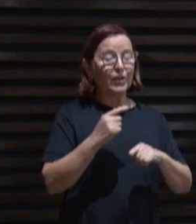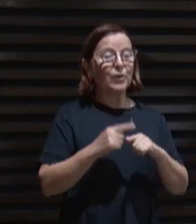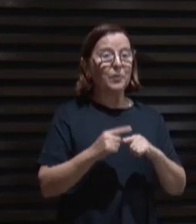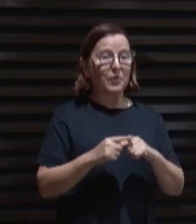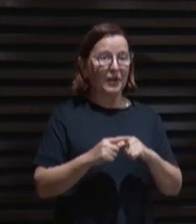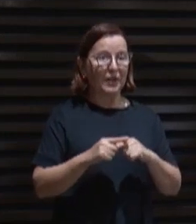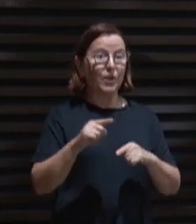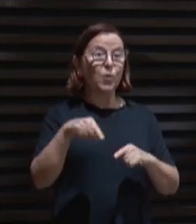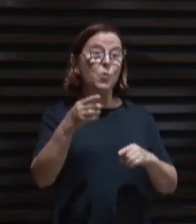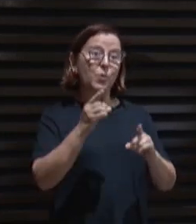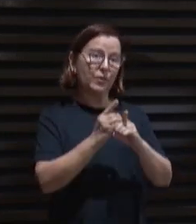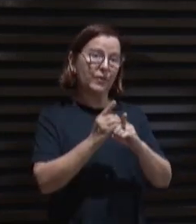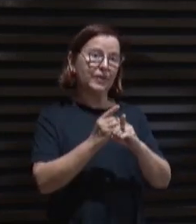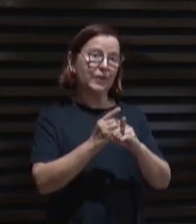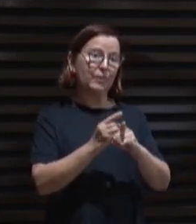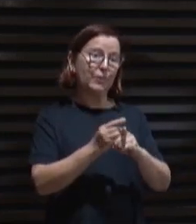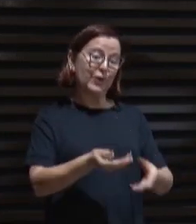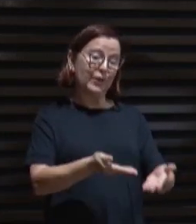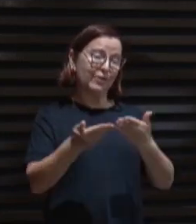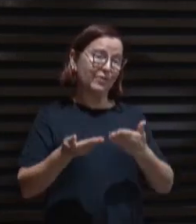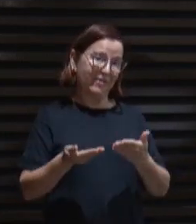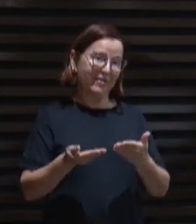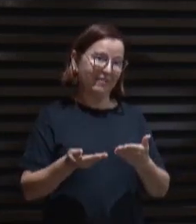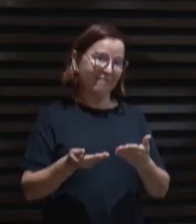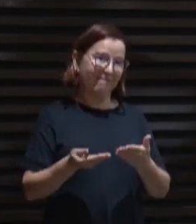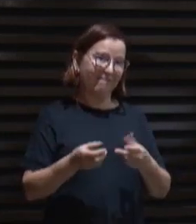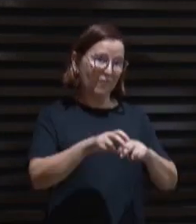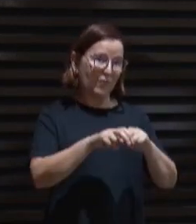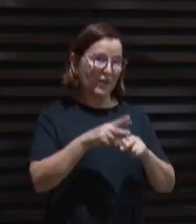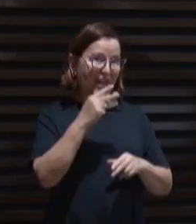Por isso eu não... Fico difícil de achar que foi João.